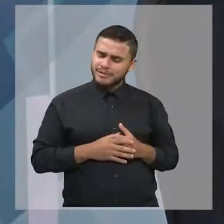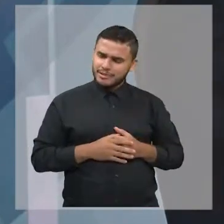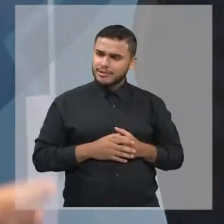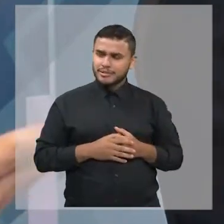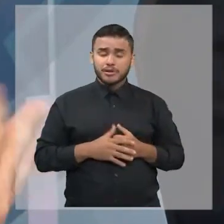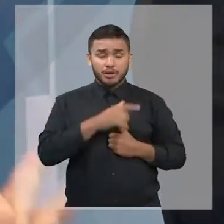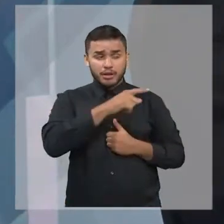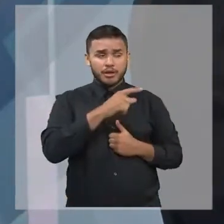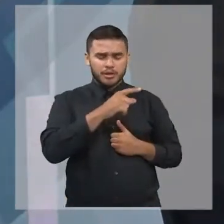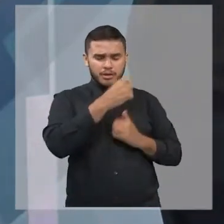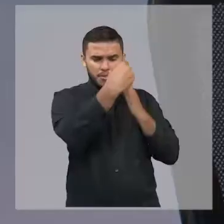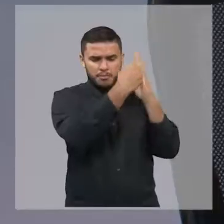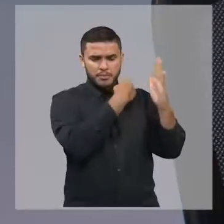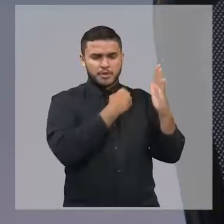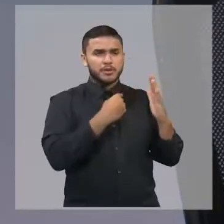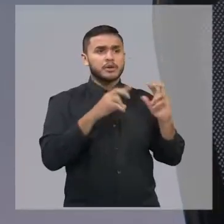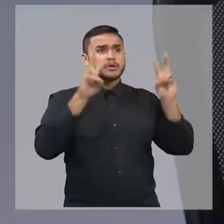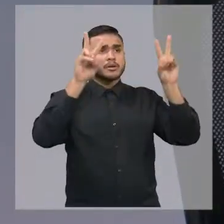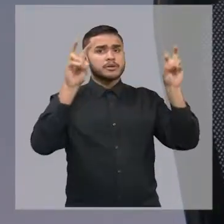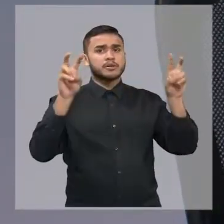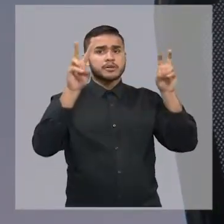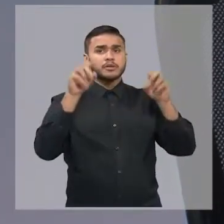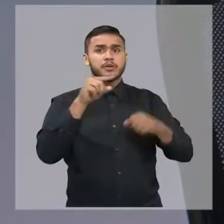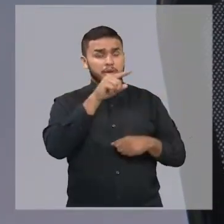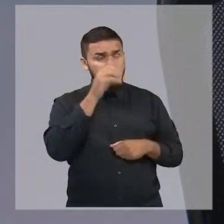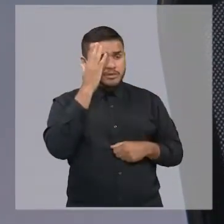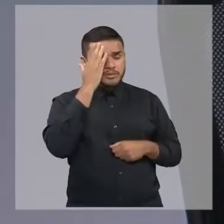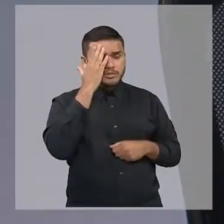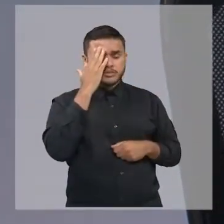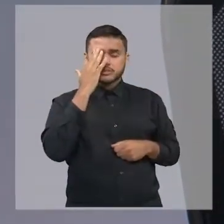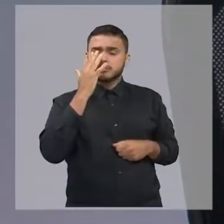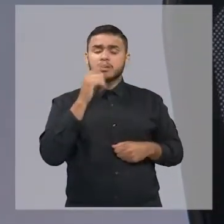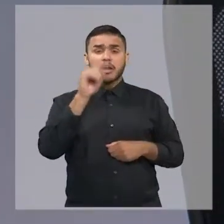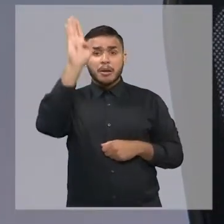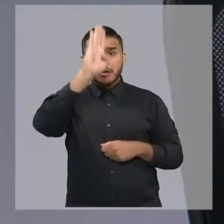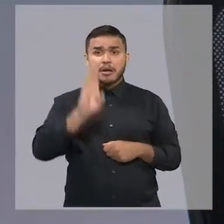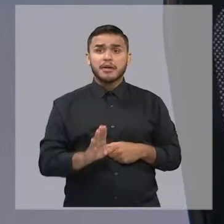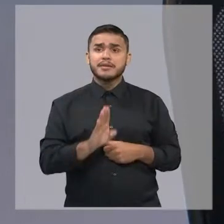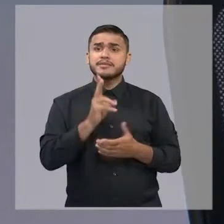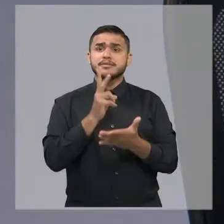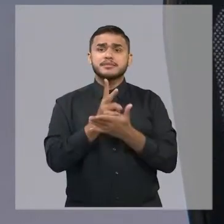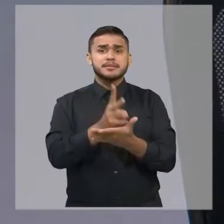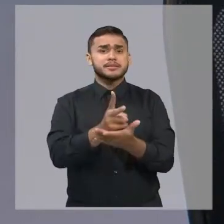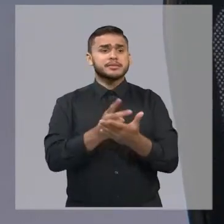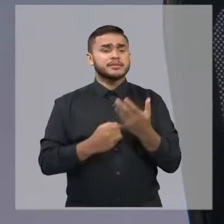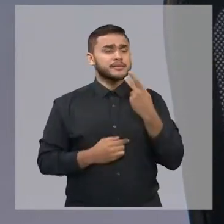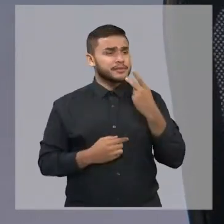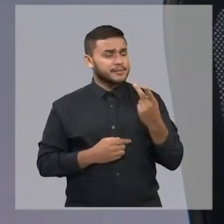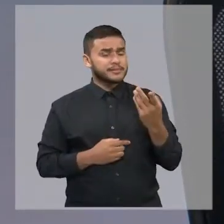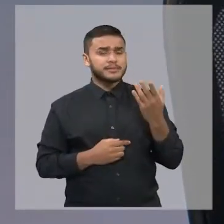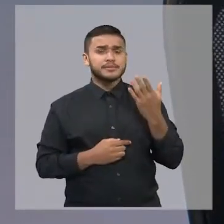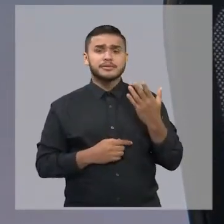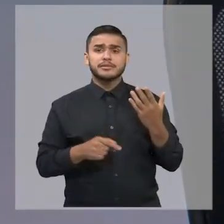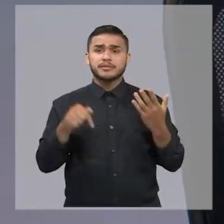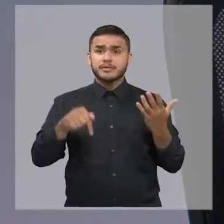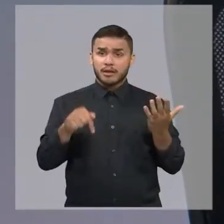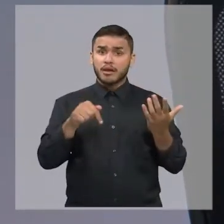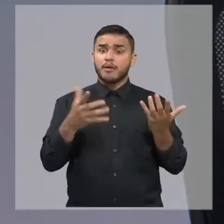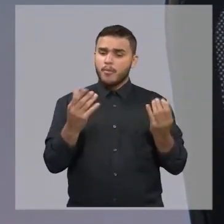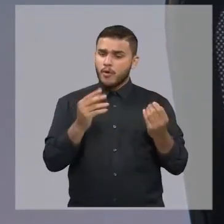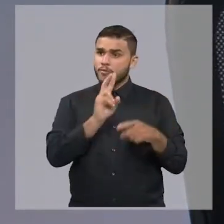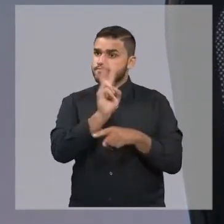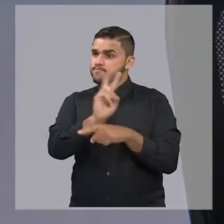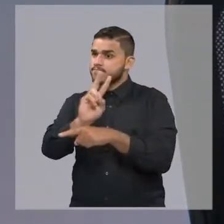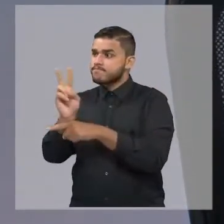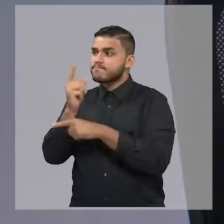E aí, voltando para a sua pergunta, Arnaldo, o que é que eu acho? É isso, o que o Brasil mudou é exatamente isso, professor. Existe uma fiscalização